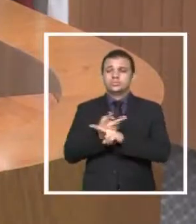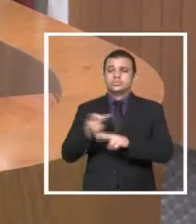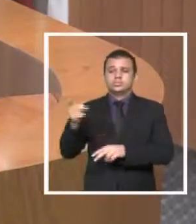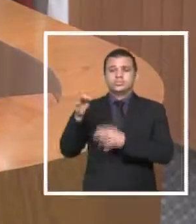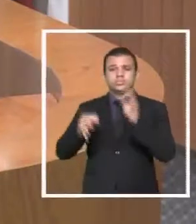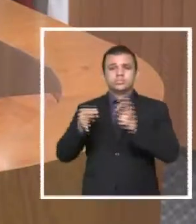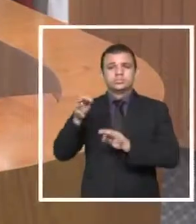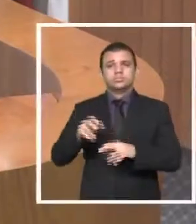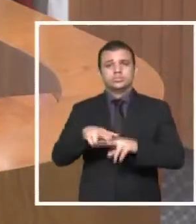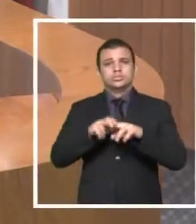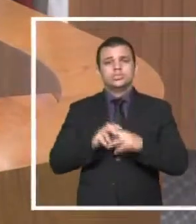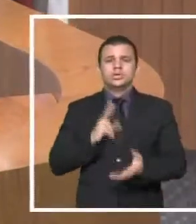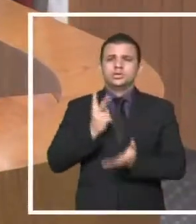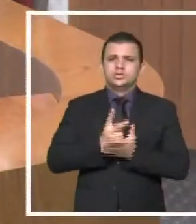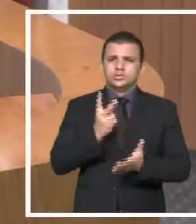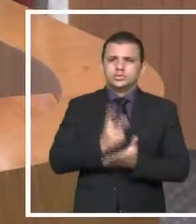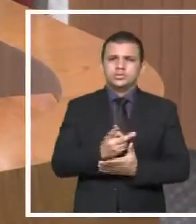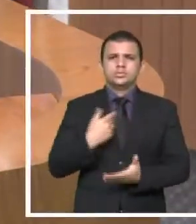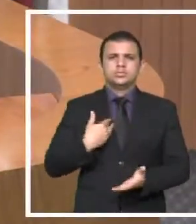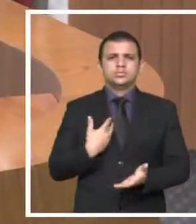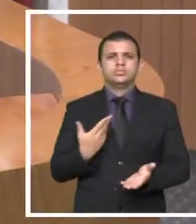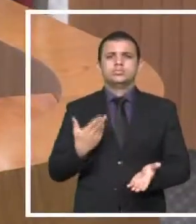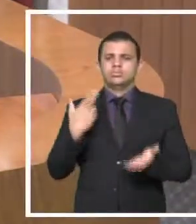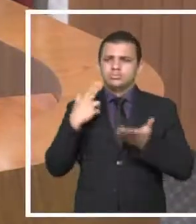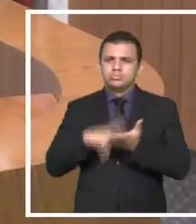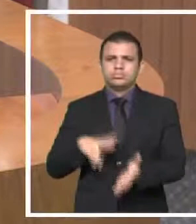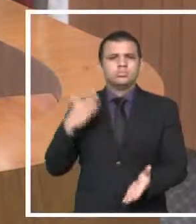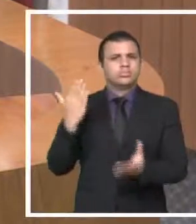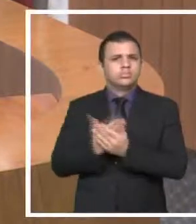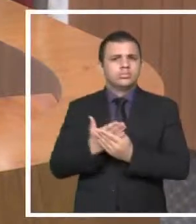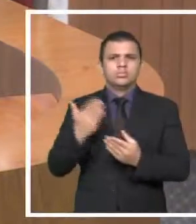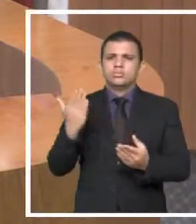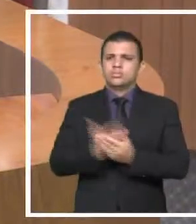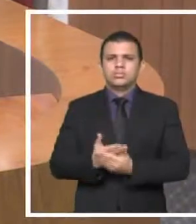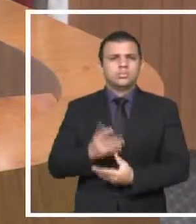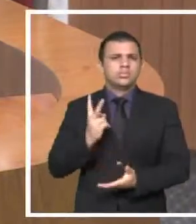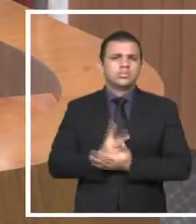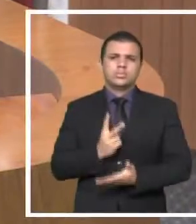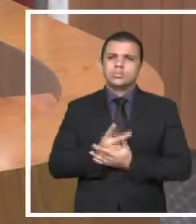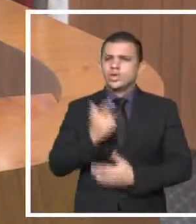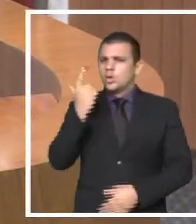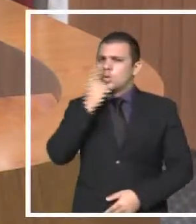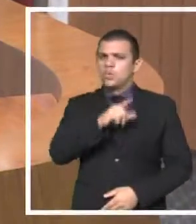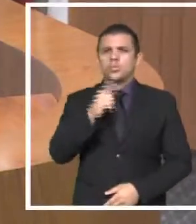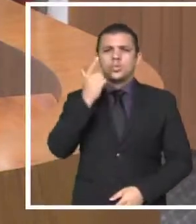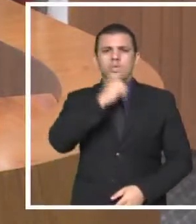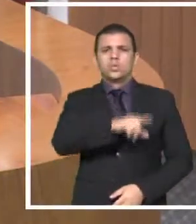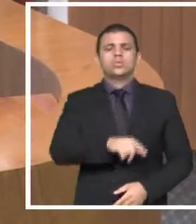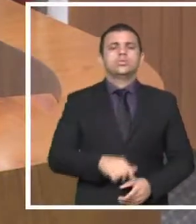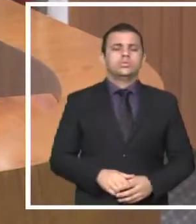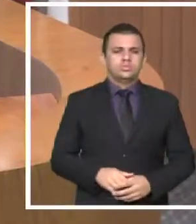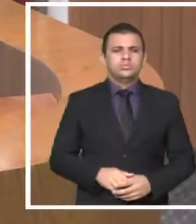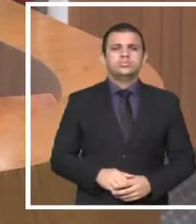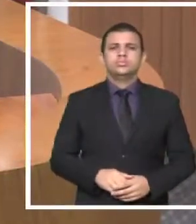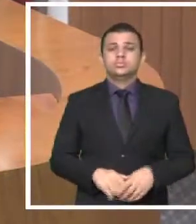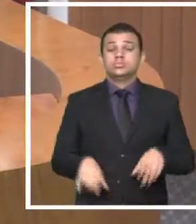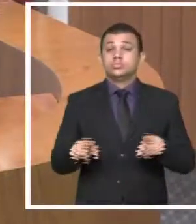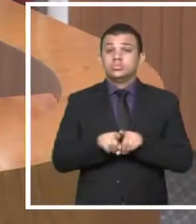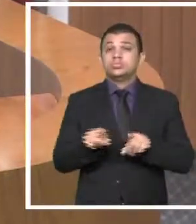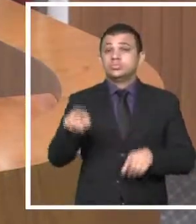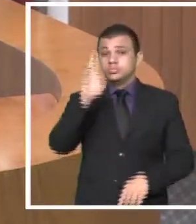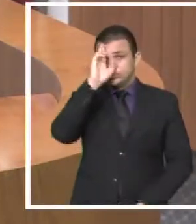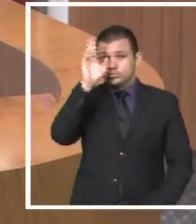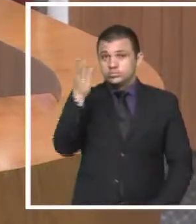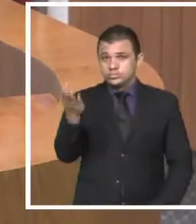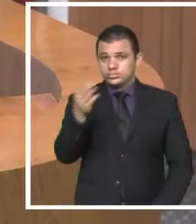os mandados de seguranças nós estamos conseguindo êxito. E Vossa Excelência, então, não